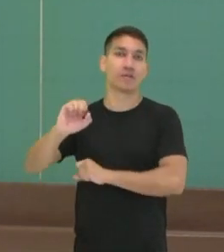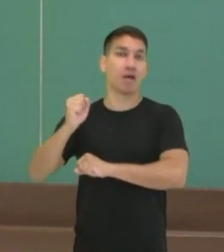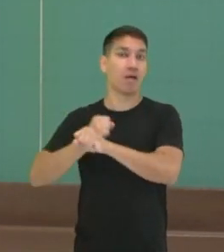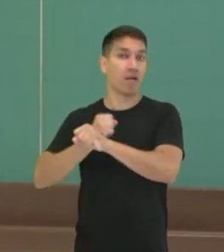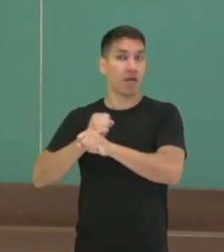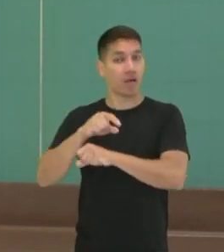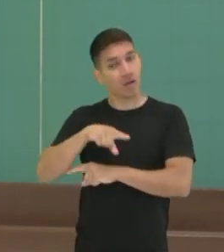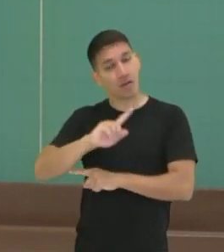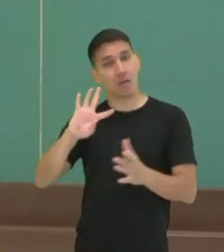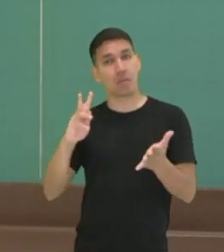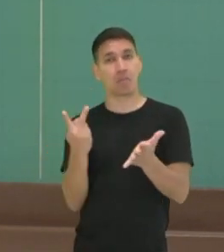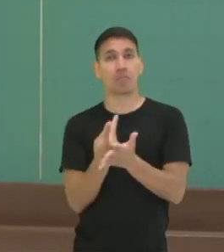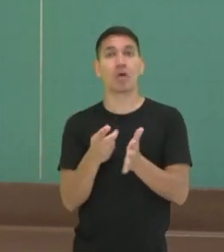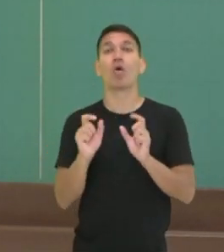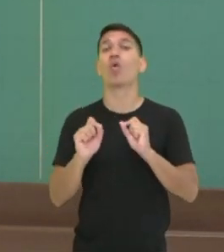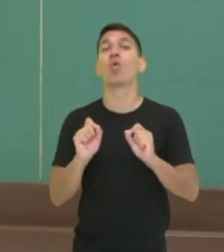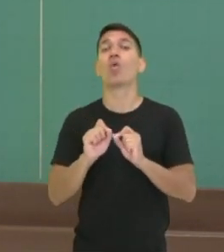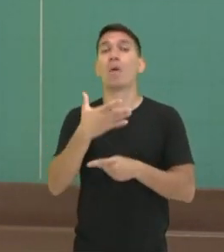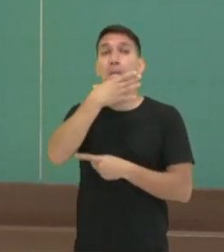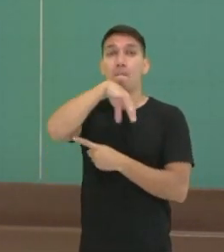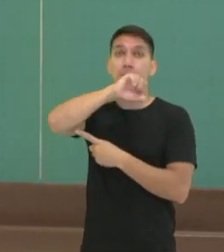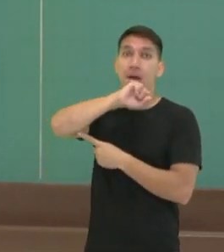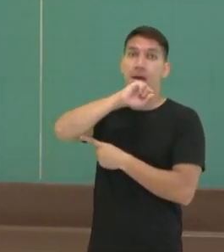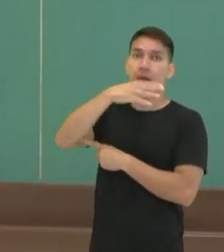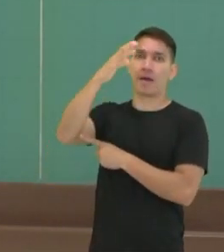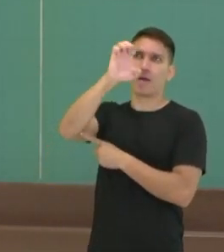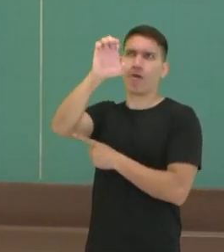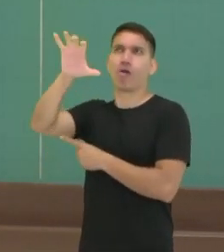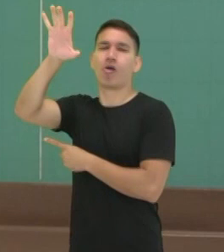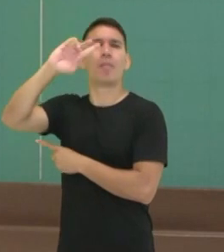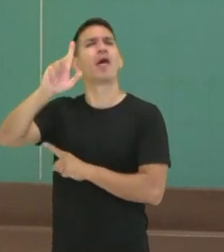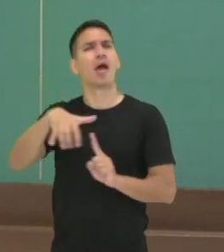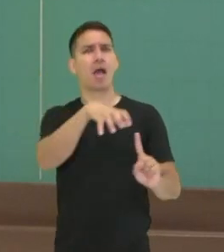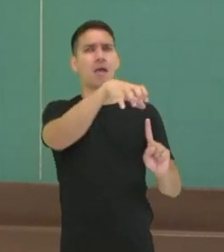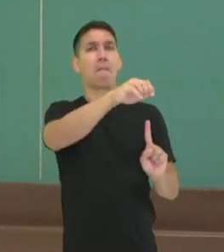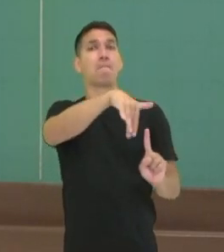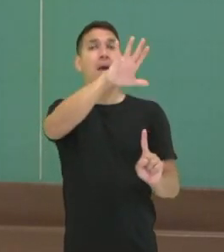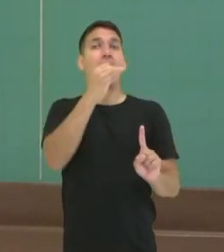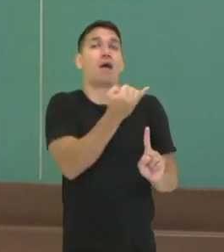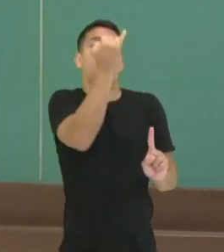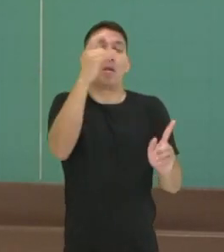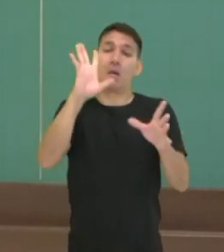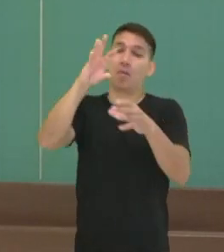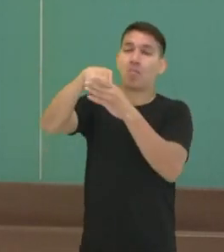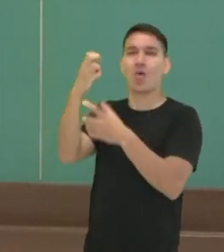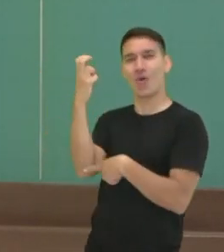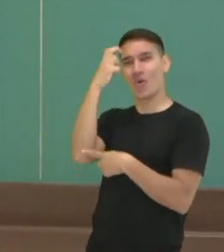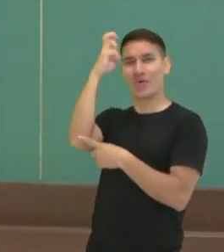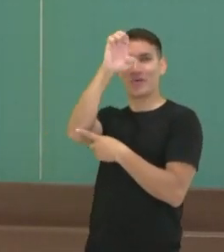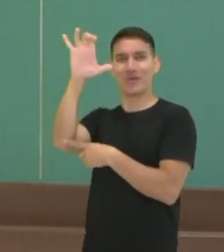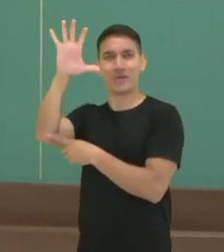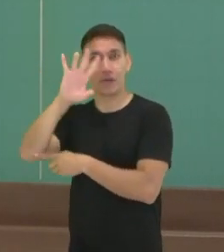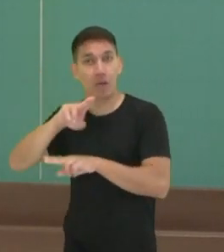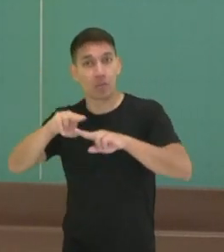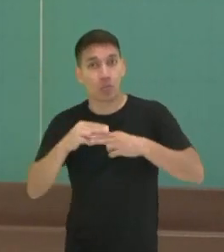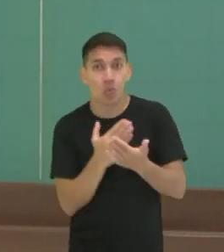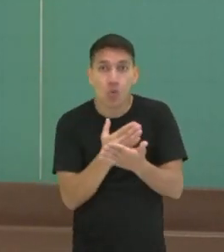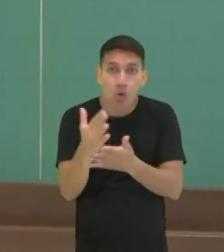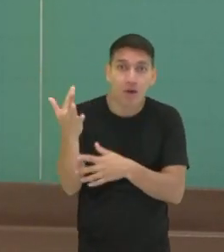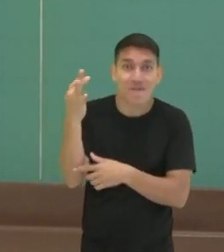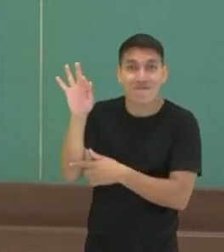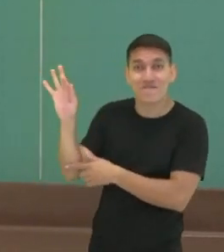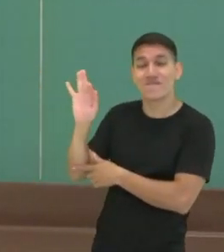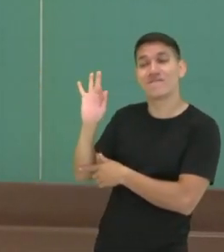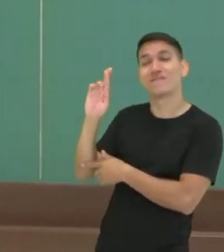ele é considerado o pai da Europa. Ele foi um dos reis mais importantes dentro da cultura europeia. Então, a partir dos francos, que vai dar origem